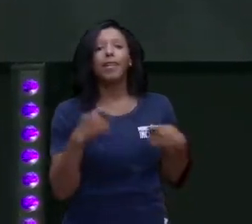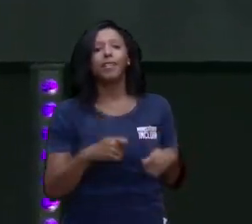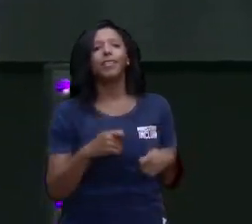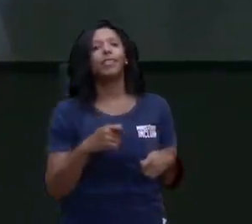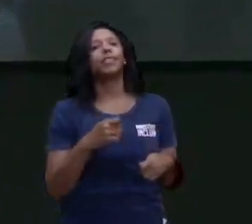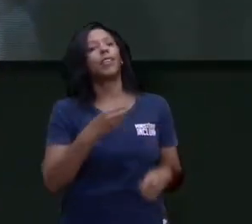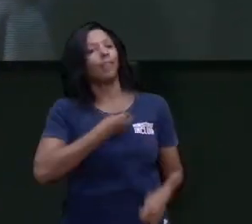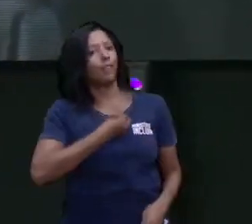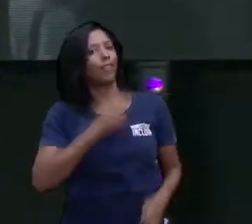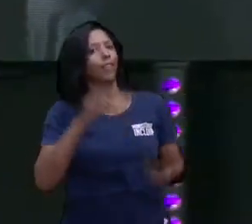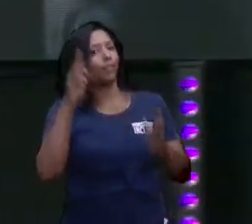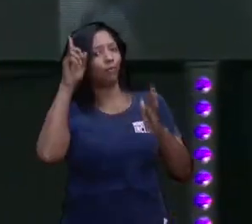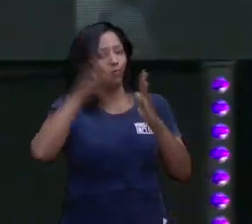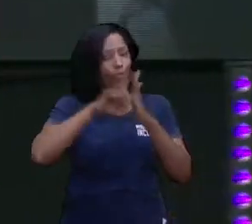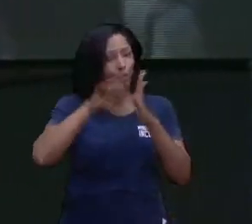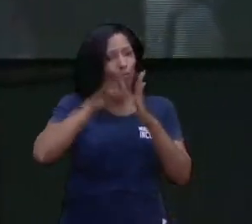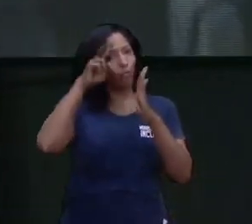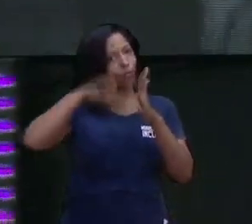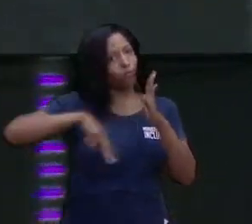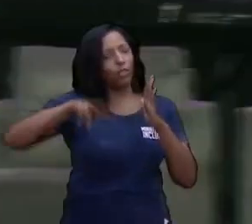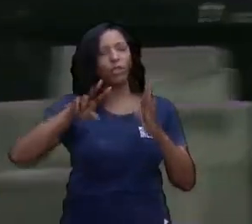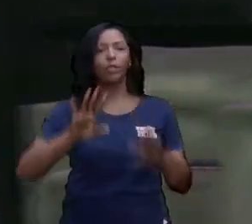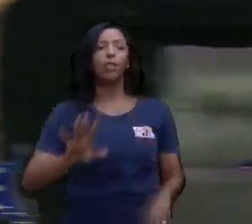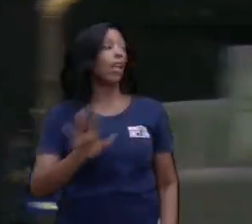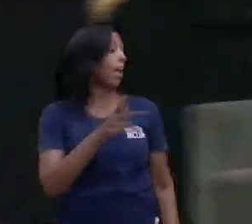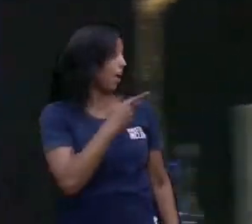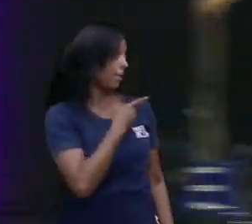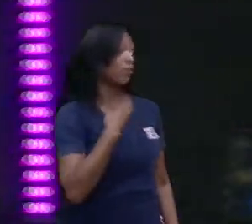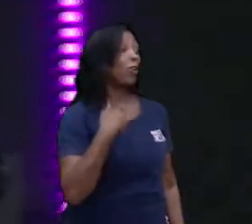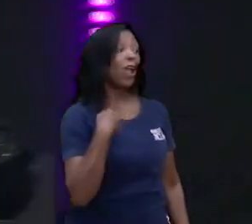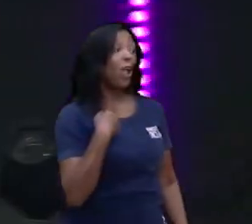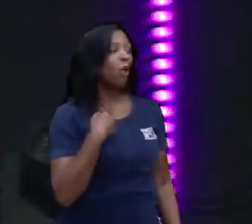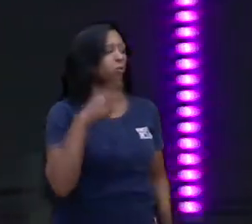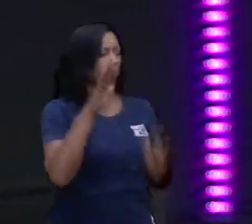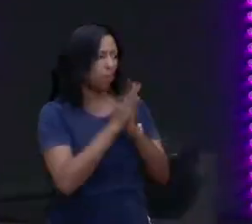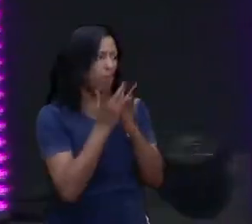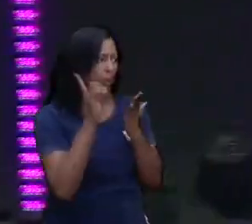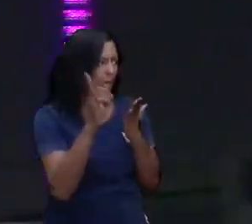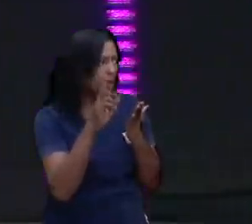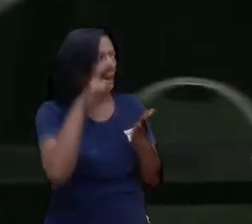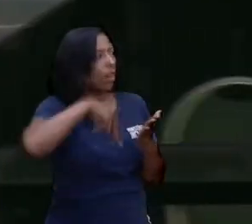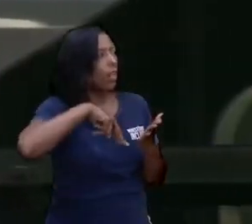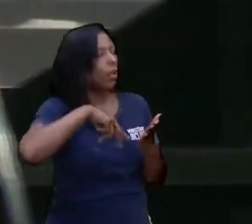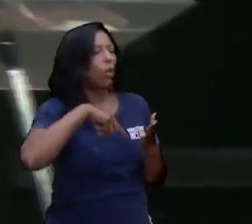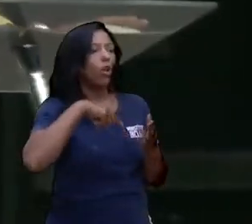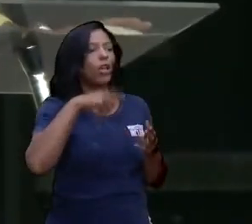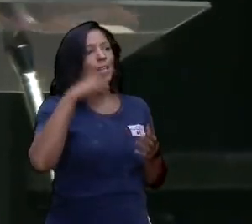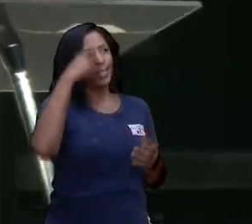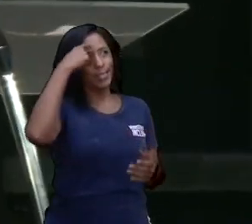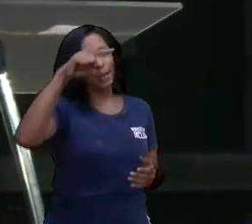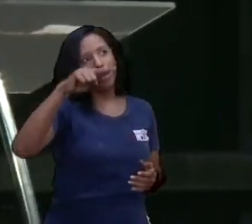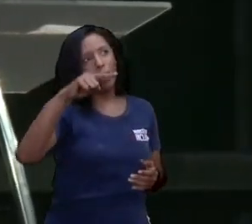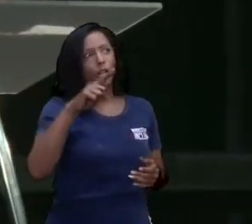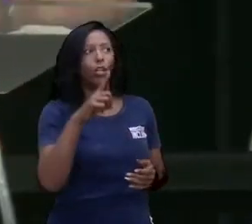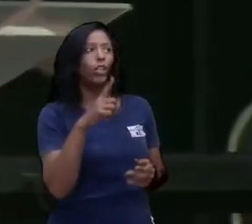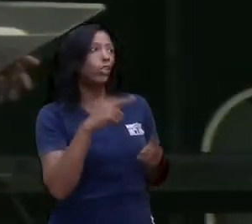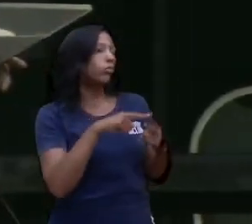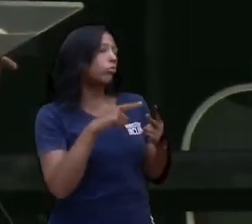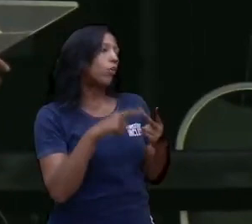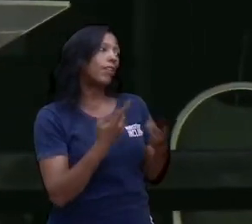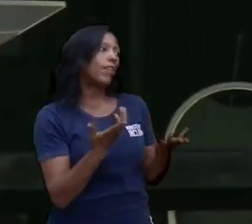passou duas vezes você mandou nem vidro eu olho lá pastor dia sim dia não eu leio a Bíblia oro